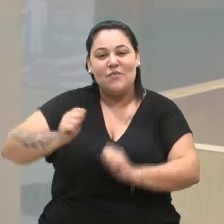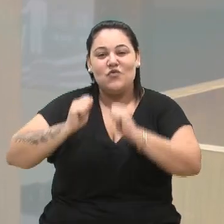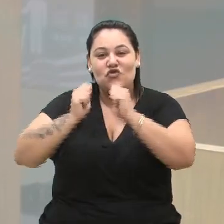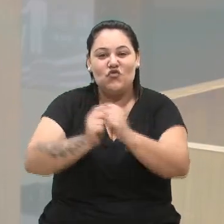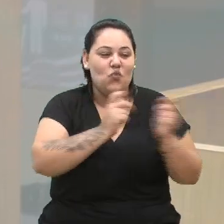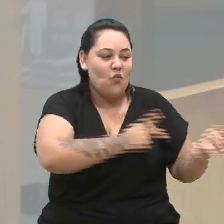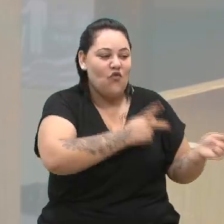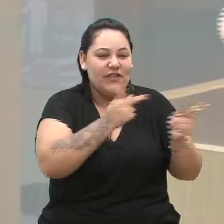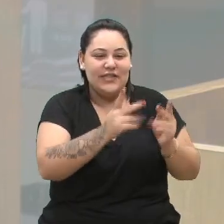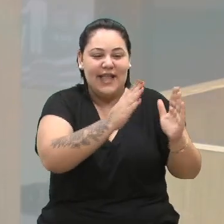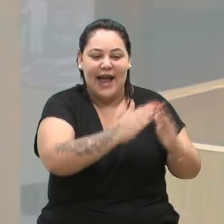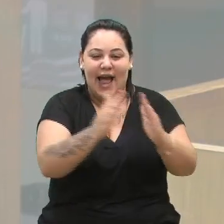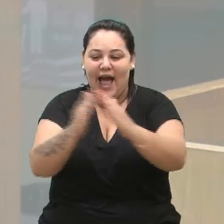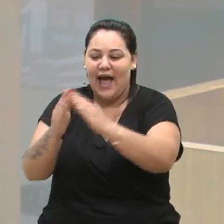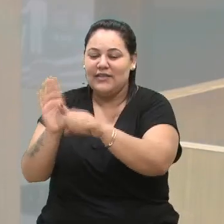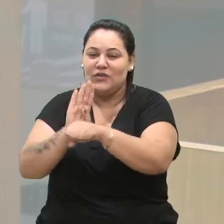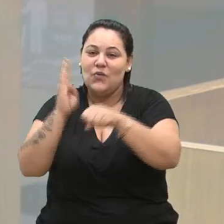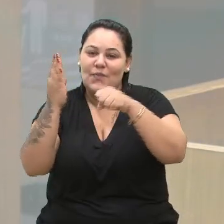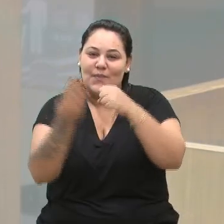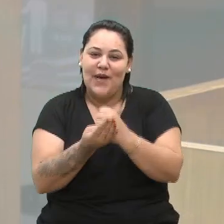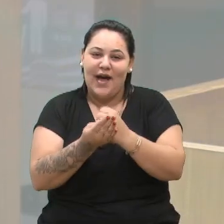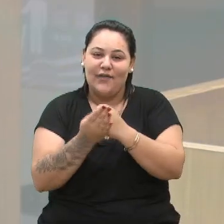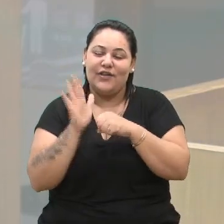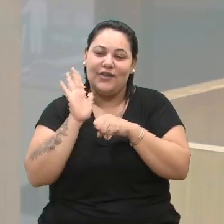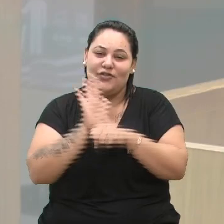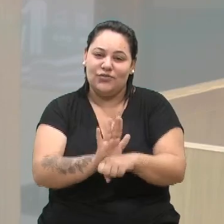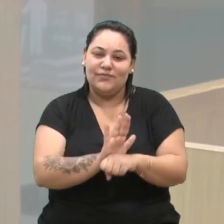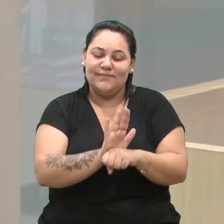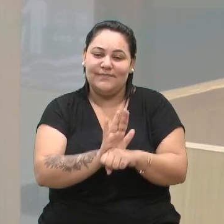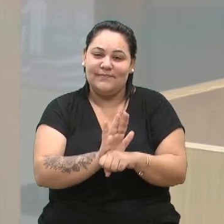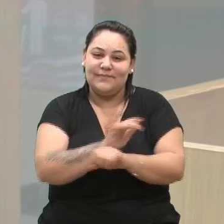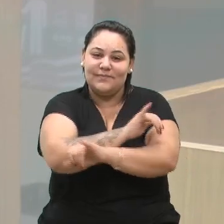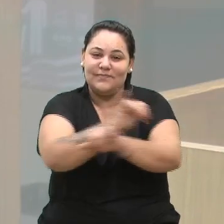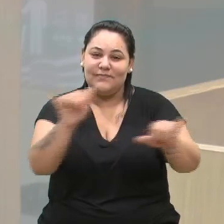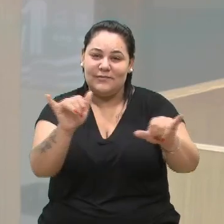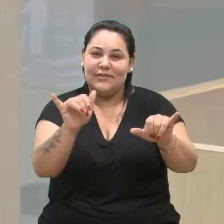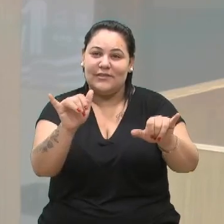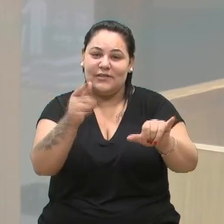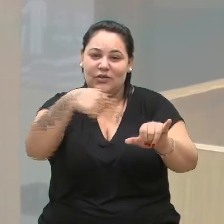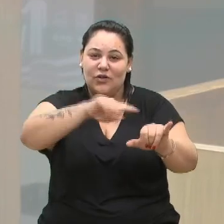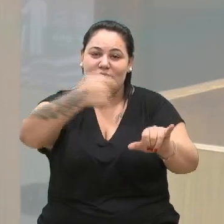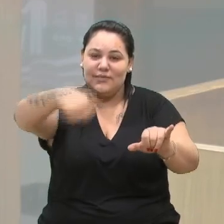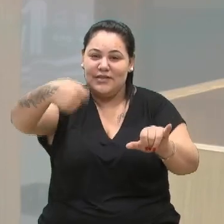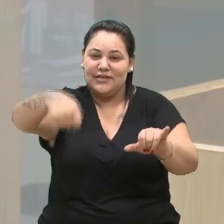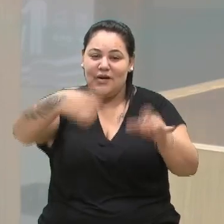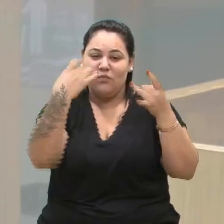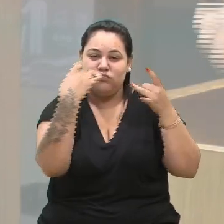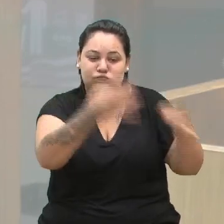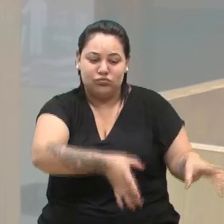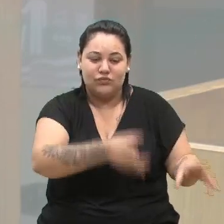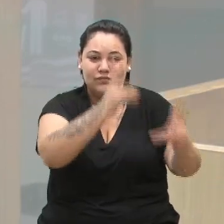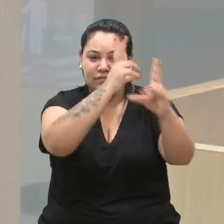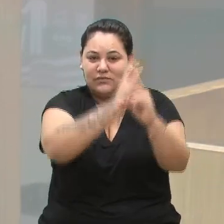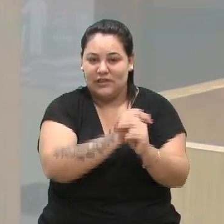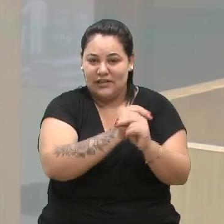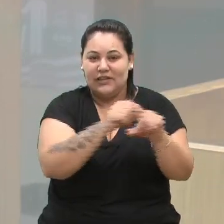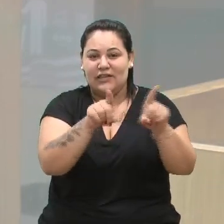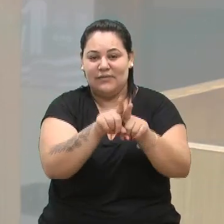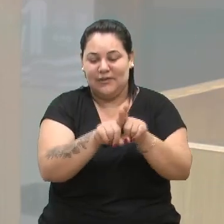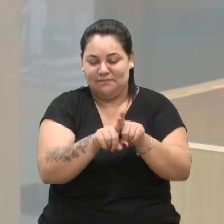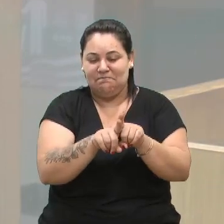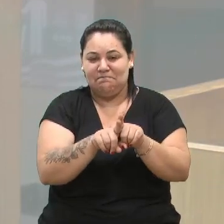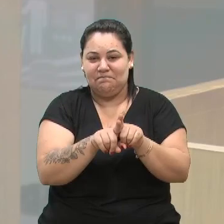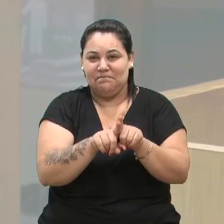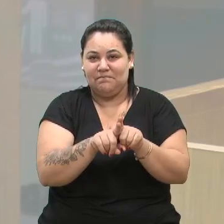por casa e levando essa mensagem que devemos se livrar desses mosquita-dengue, para que não possa